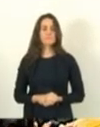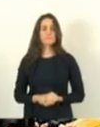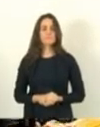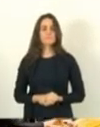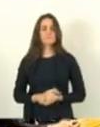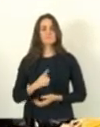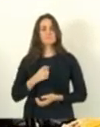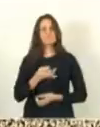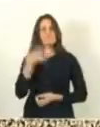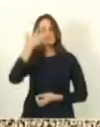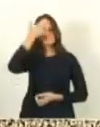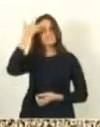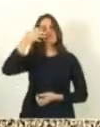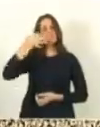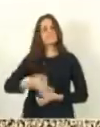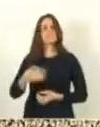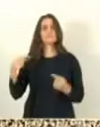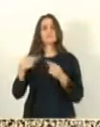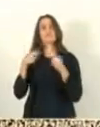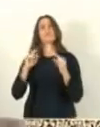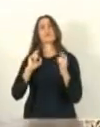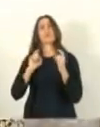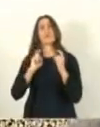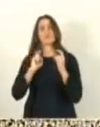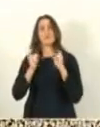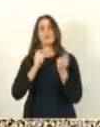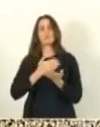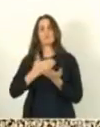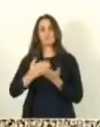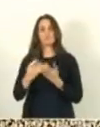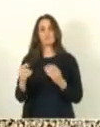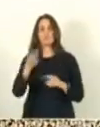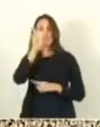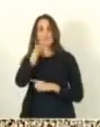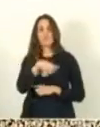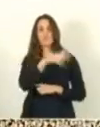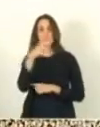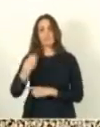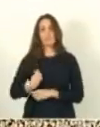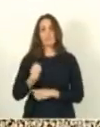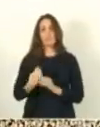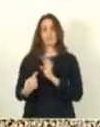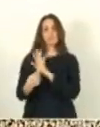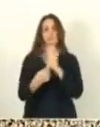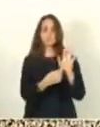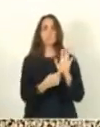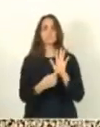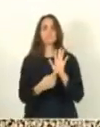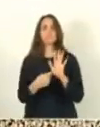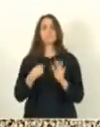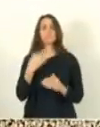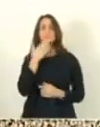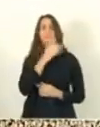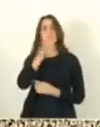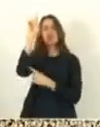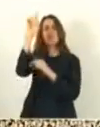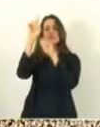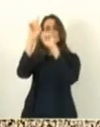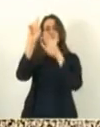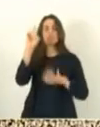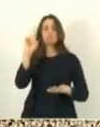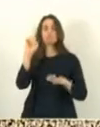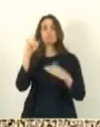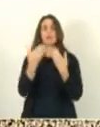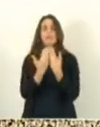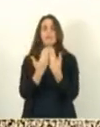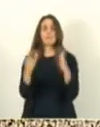Há quórum para abertura da sessão, de acordo com o painel eletrônico, aonde, invocando a proteção de Deus, declaro aberta a